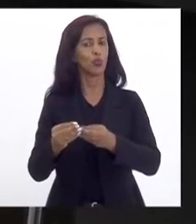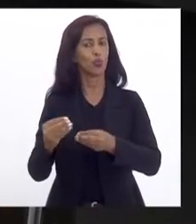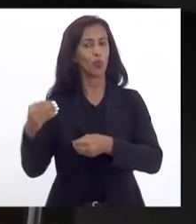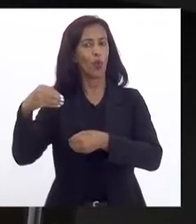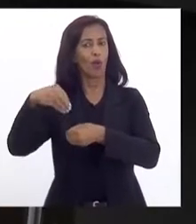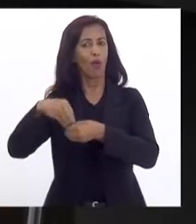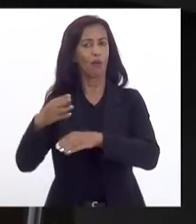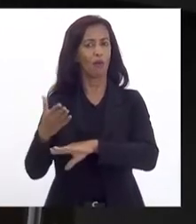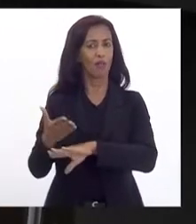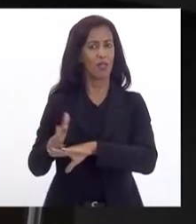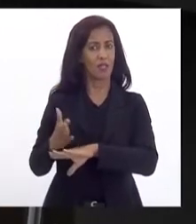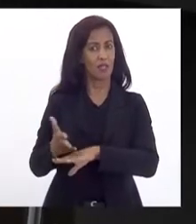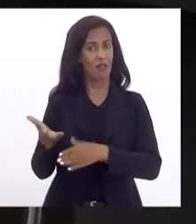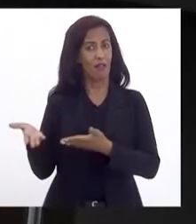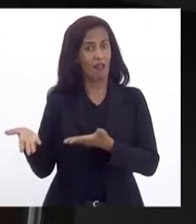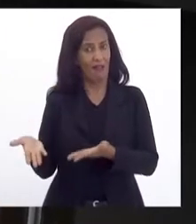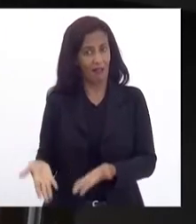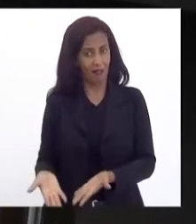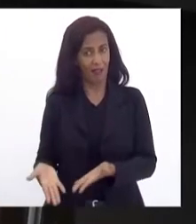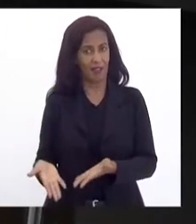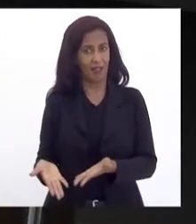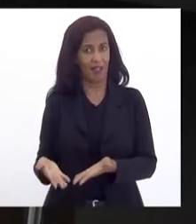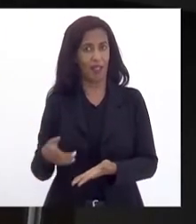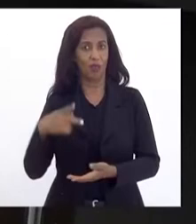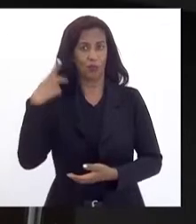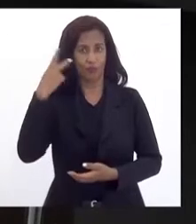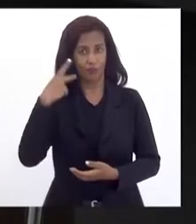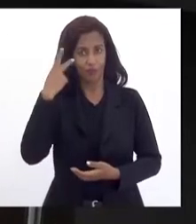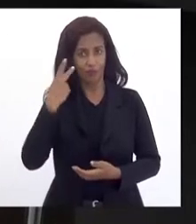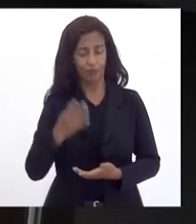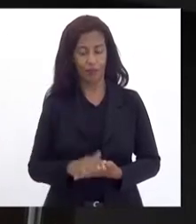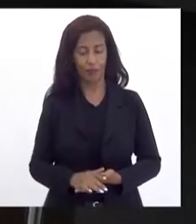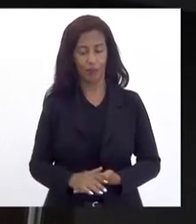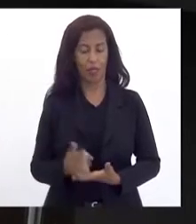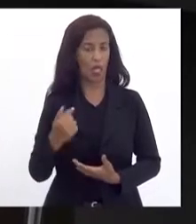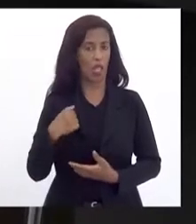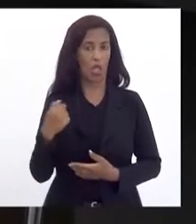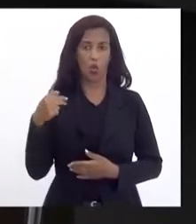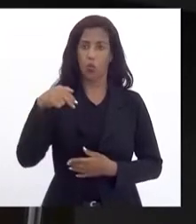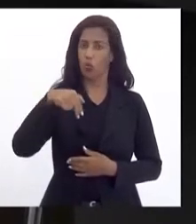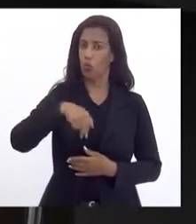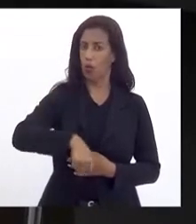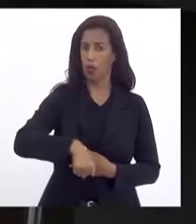inerentes ao exercício aqui da nossa função. Né? Eu estou aqui